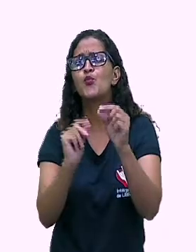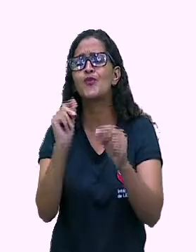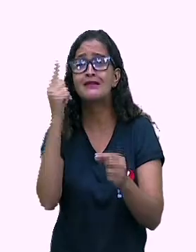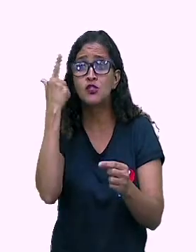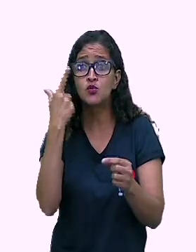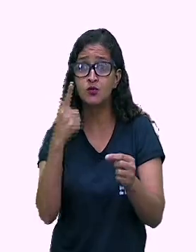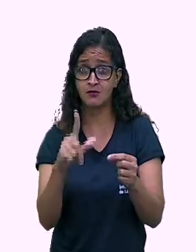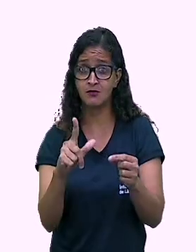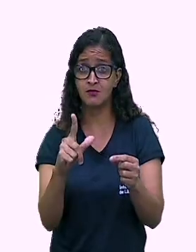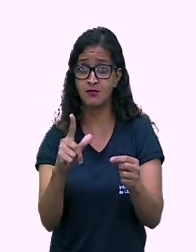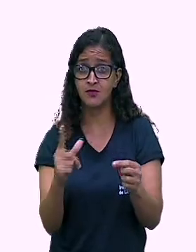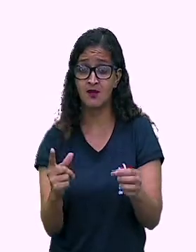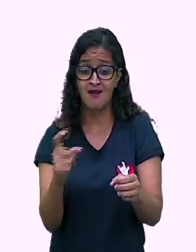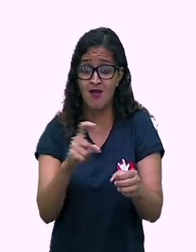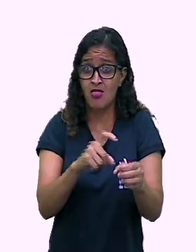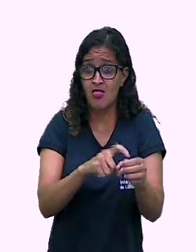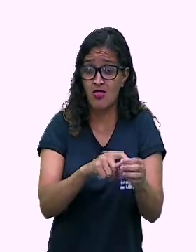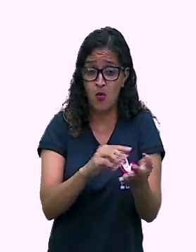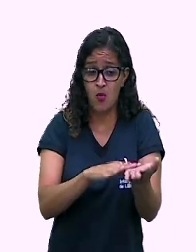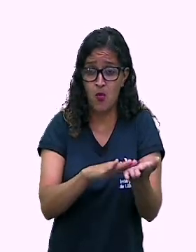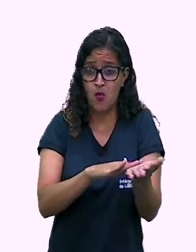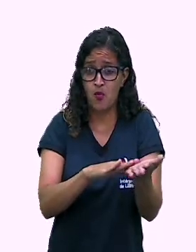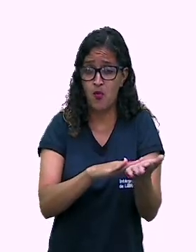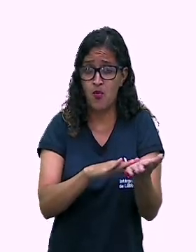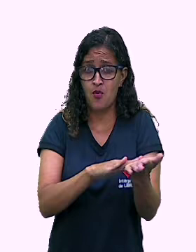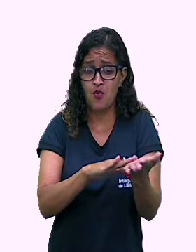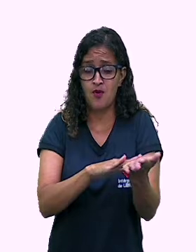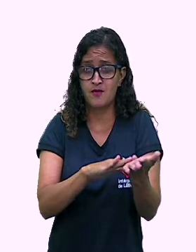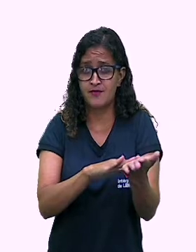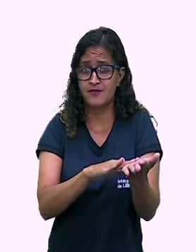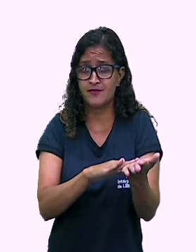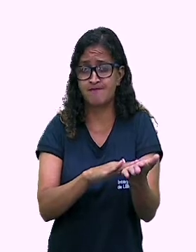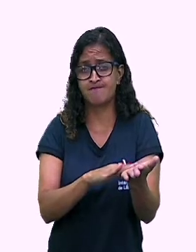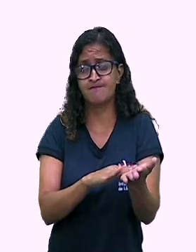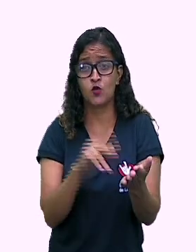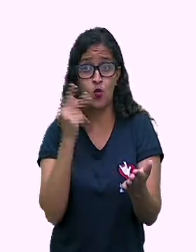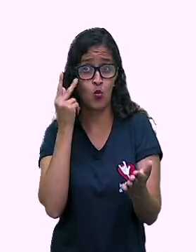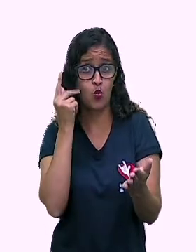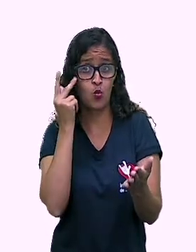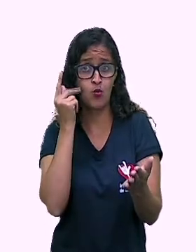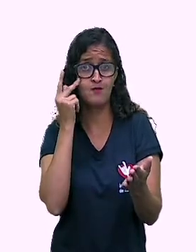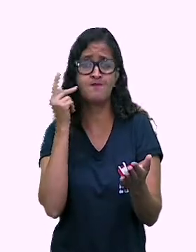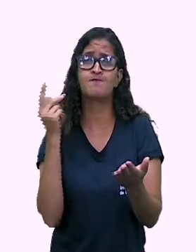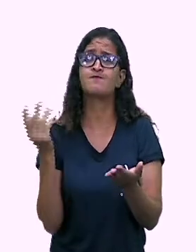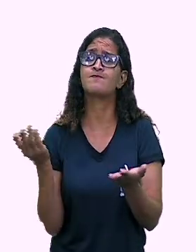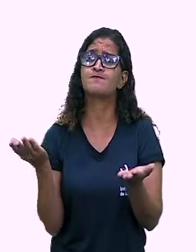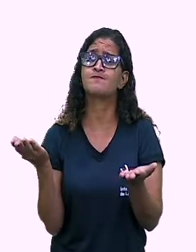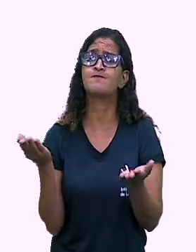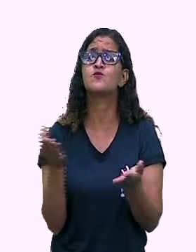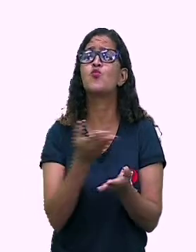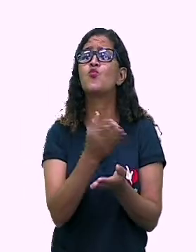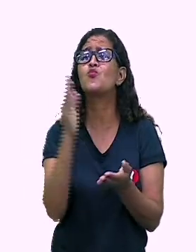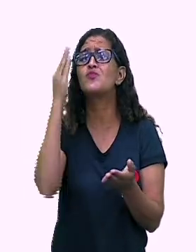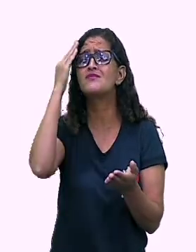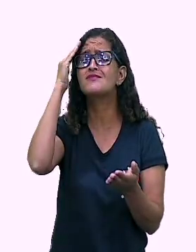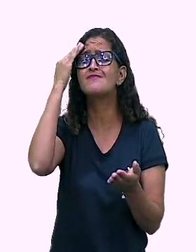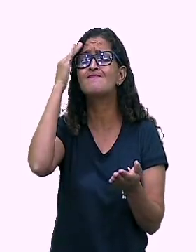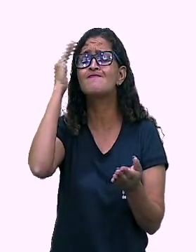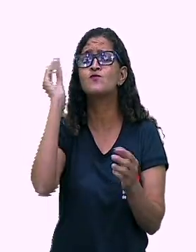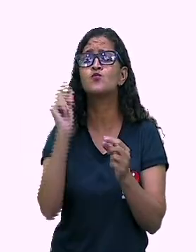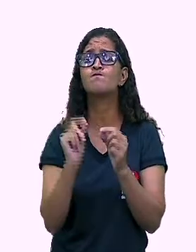conseguir fazer a lã de aço ou a esponja de aço voltar ao